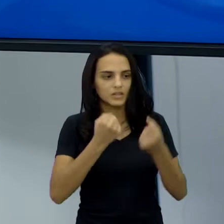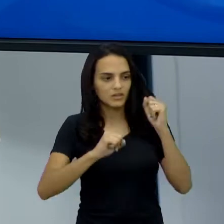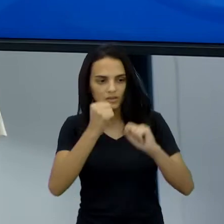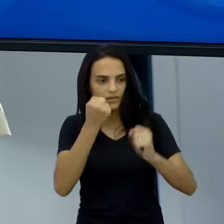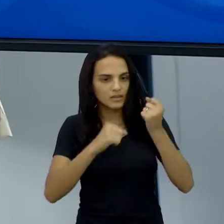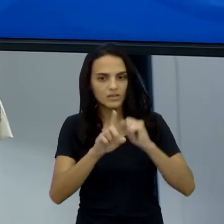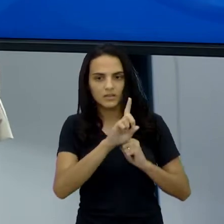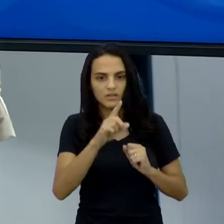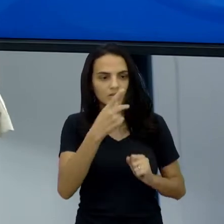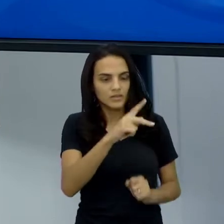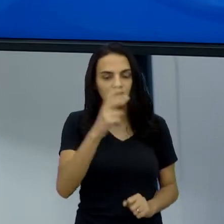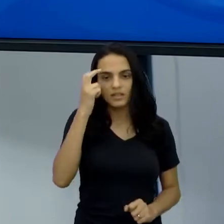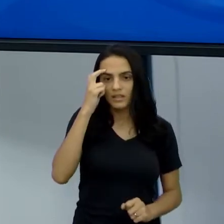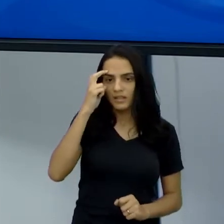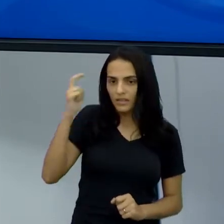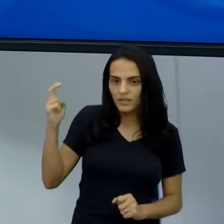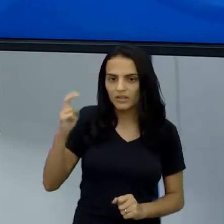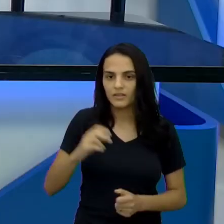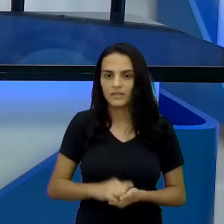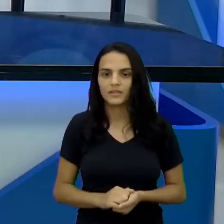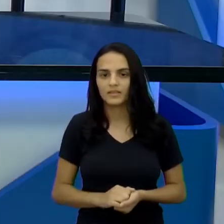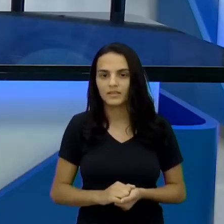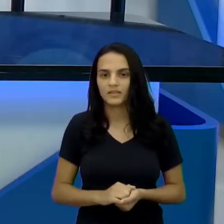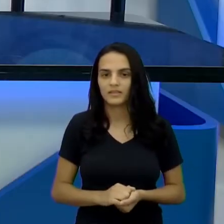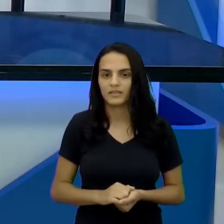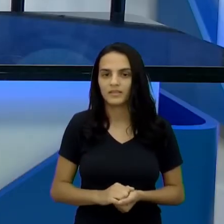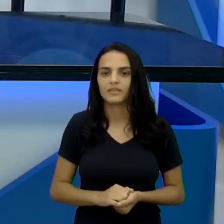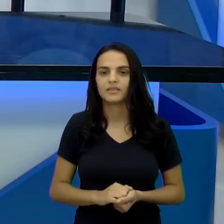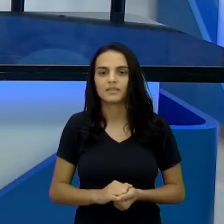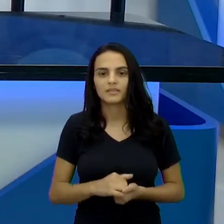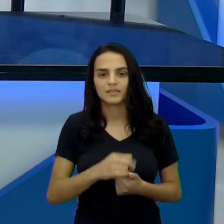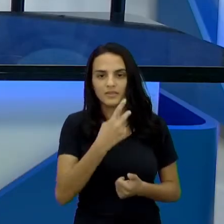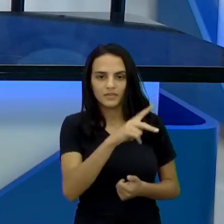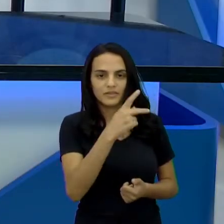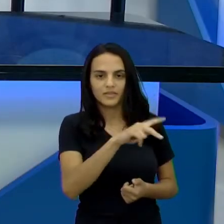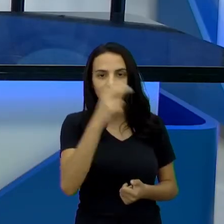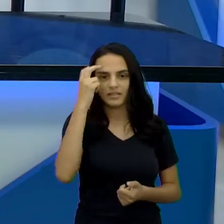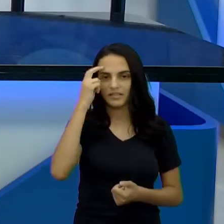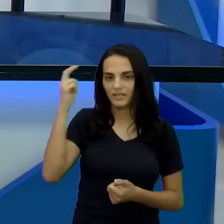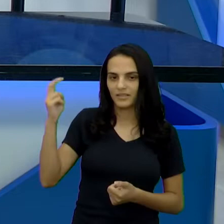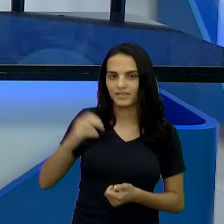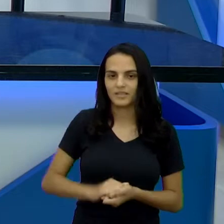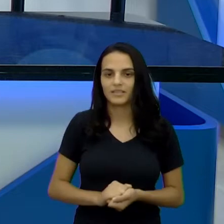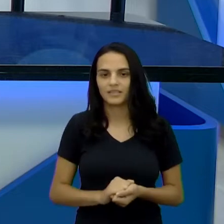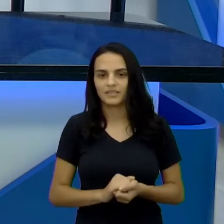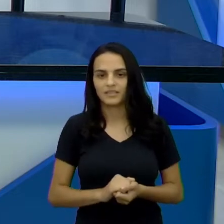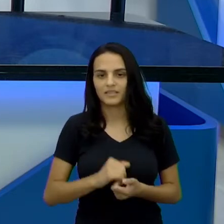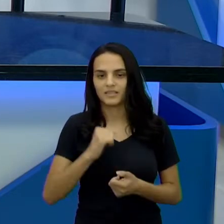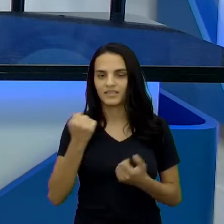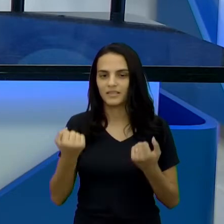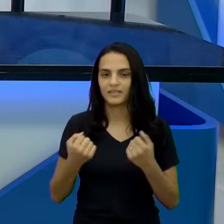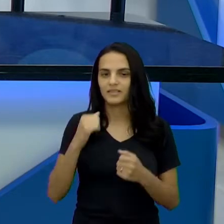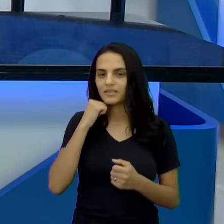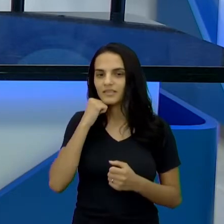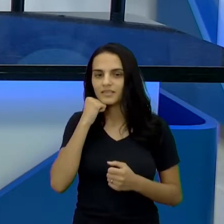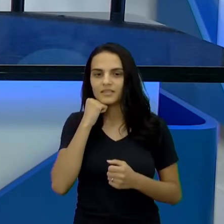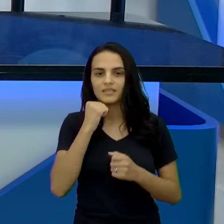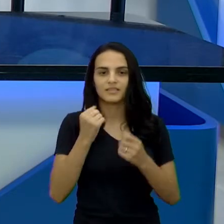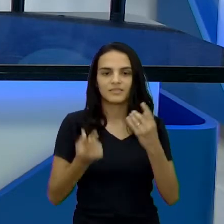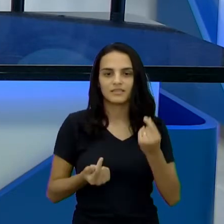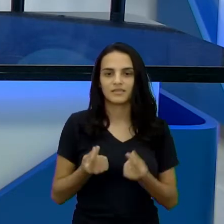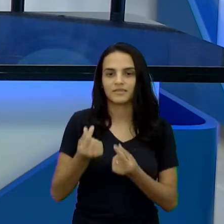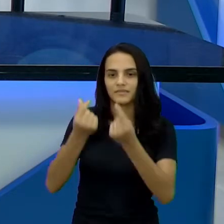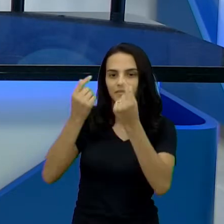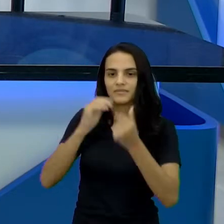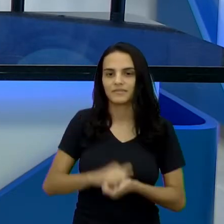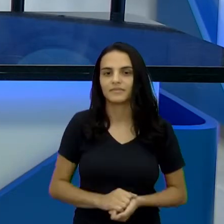física, você é inteligente, você, tipo, às vezes eu sabe ler, adorava escrever. Você é inteligente, você vai fazer ciências sociais, eu tipo,